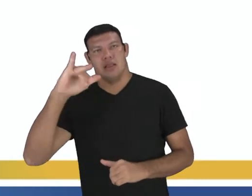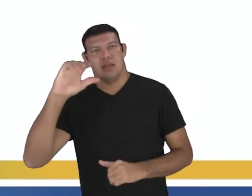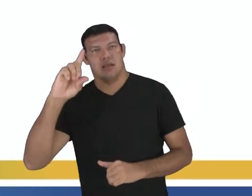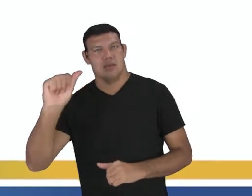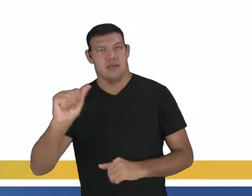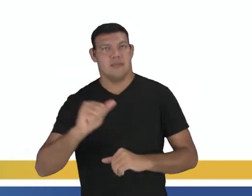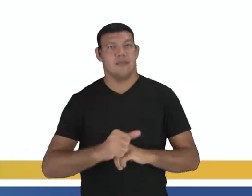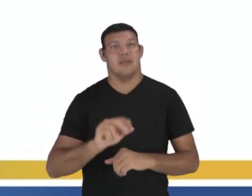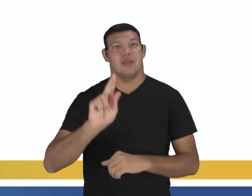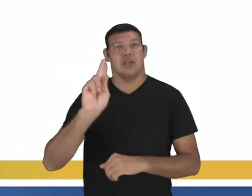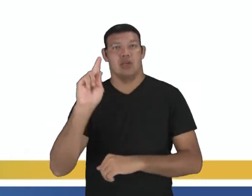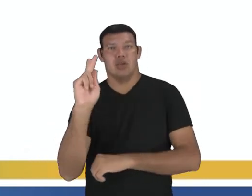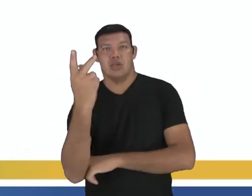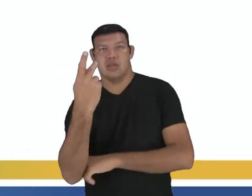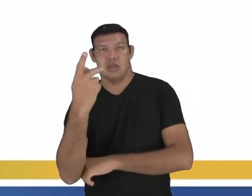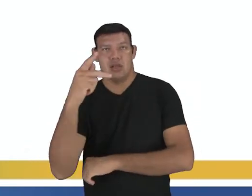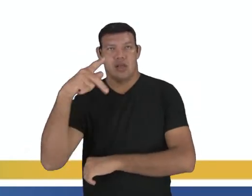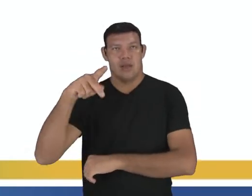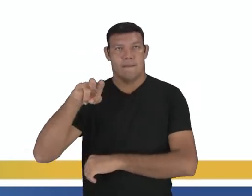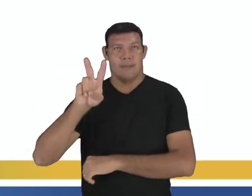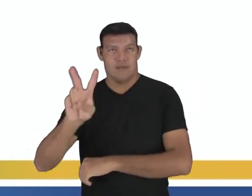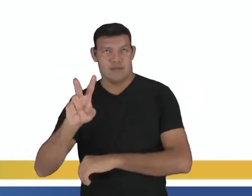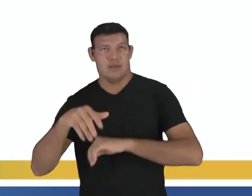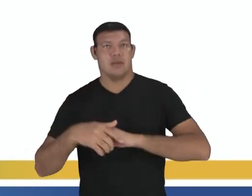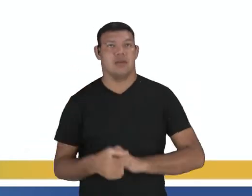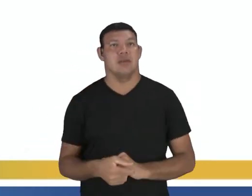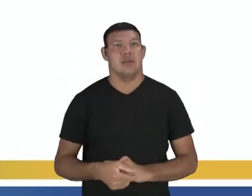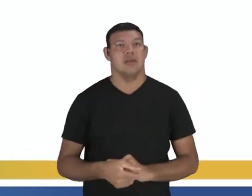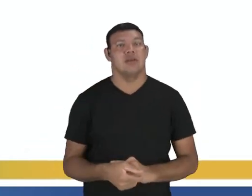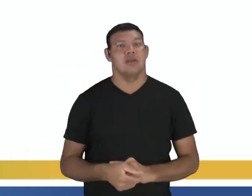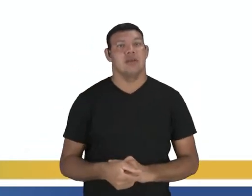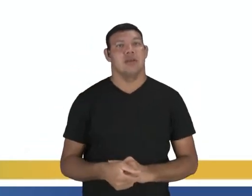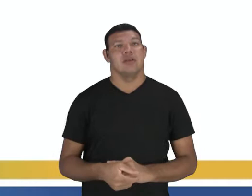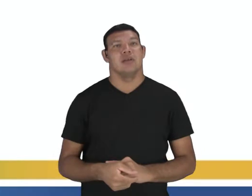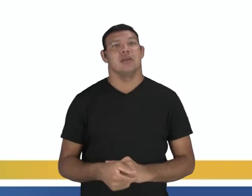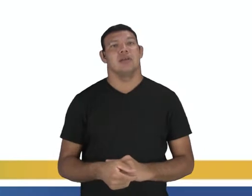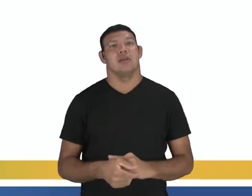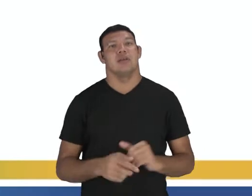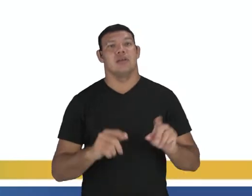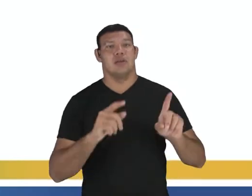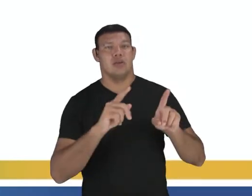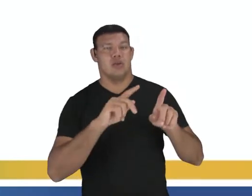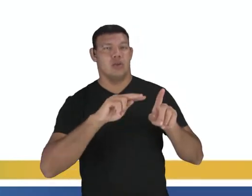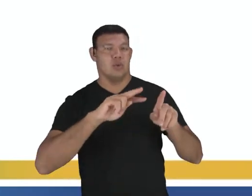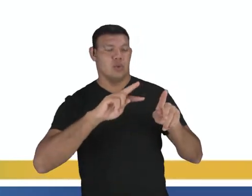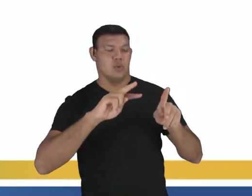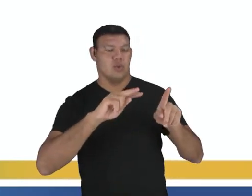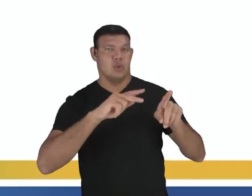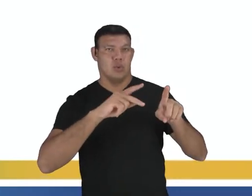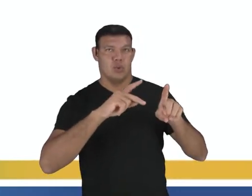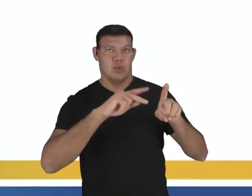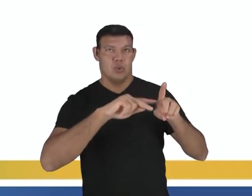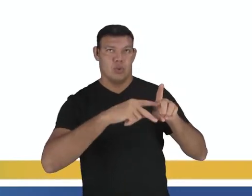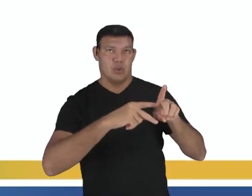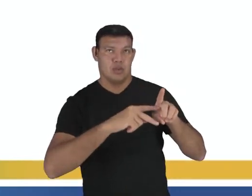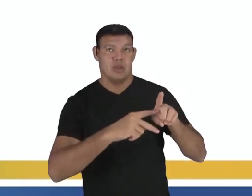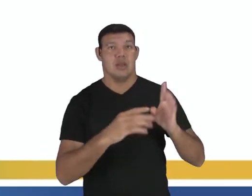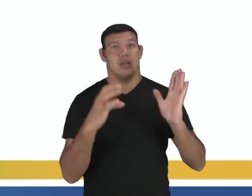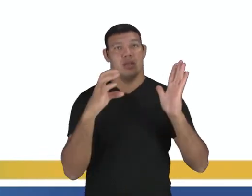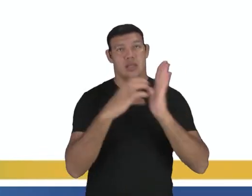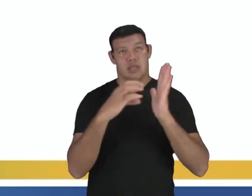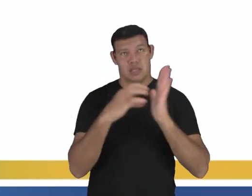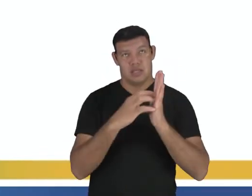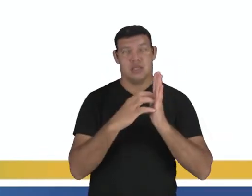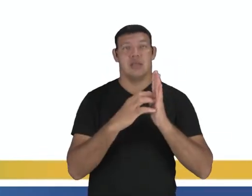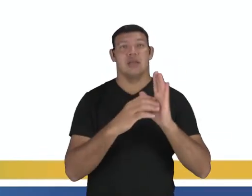HIV. Algumas são mais conhecidas que outras, tá? Então, nessa aula nós vamos falar só de 3, que é a AIDS, né? Causada pelo vírus